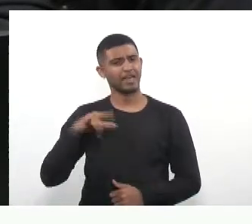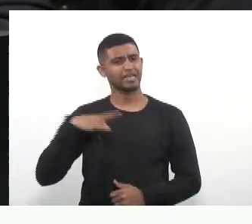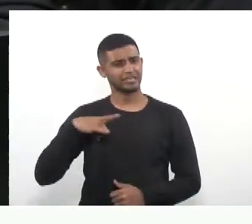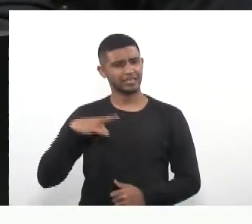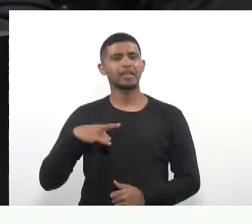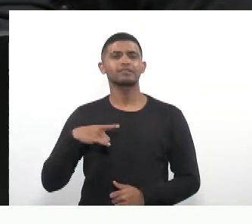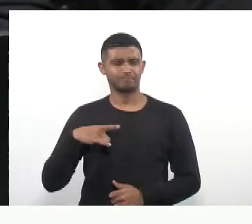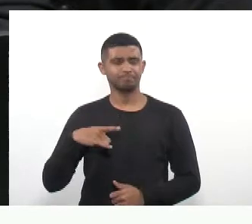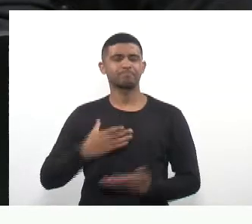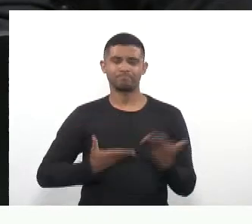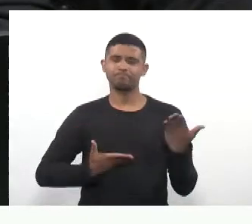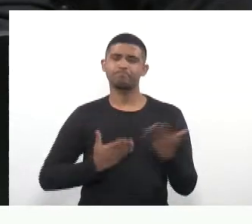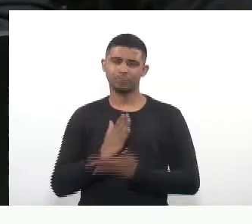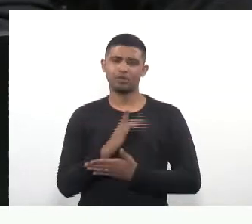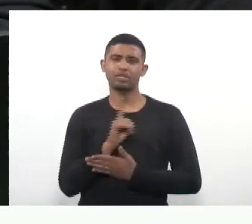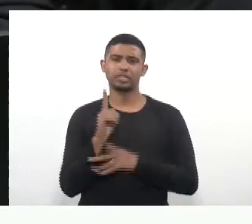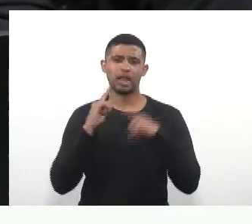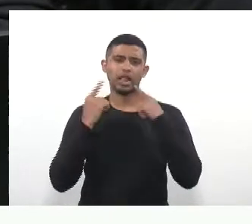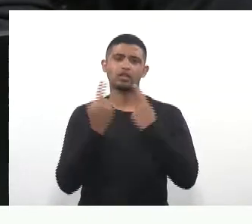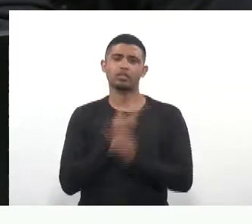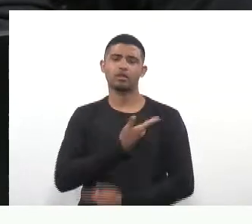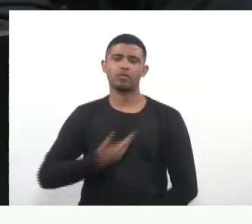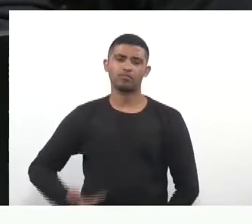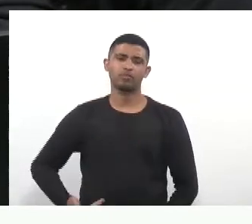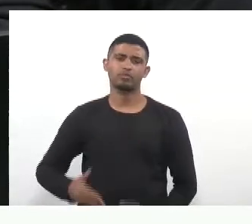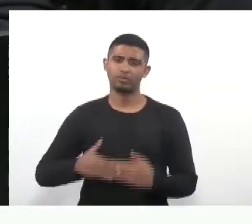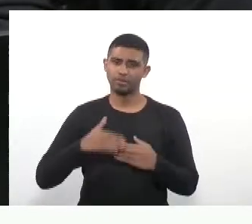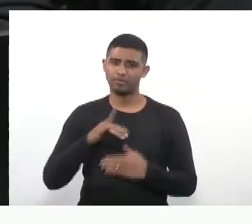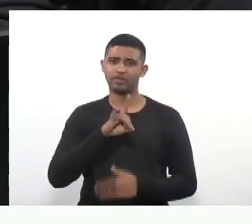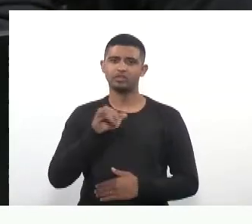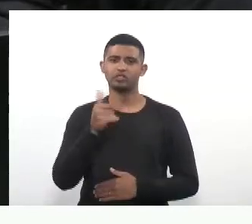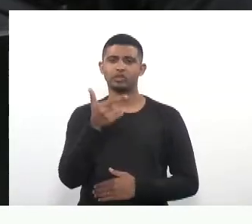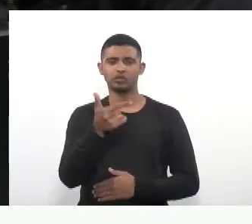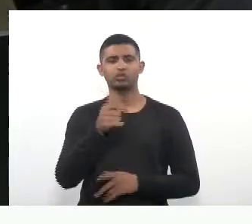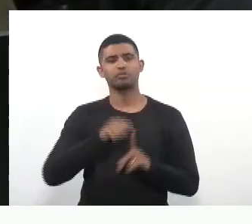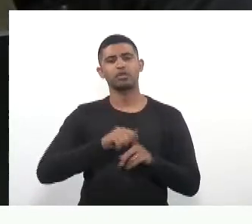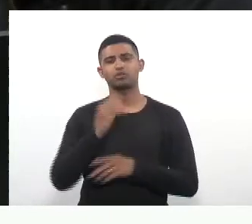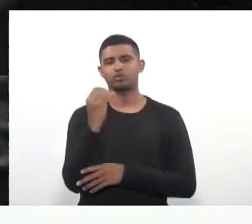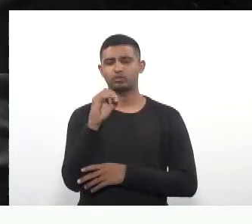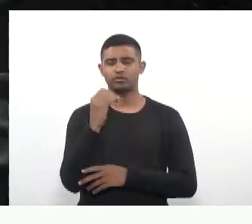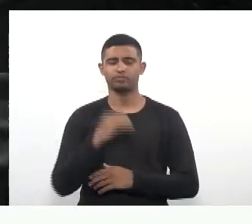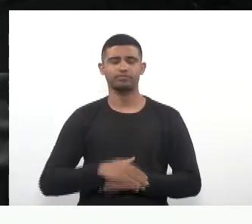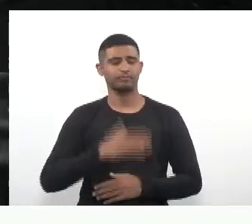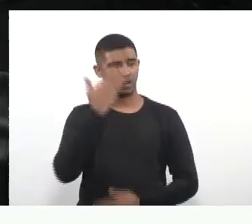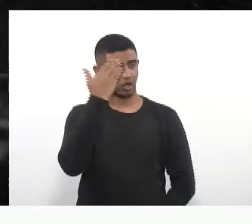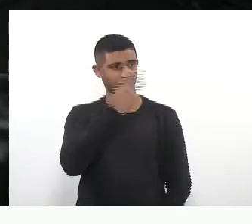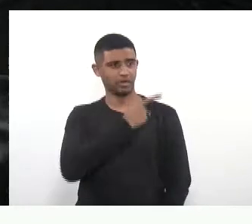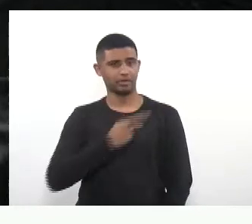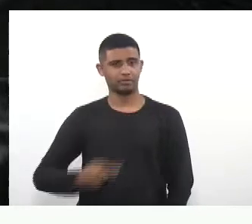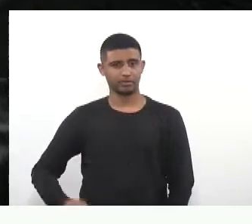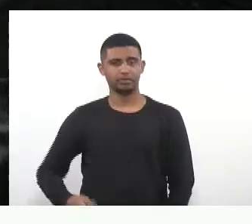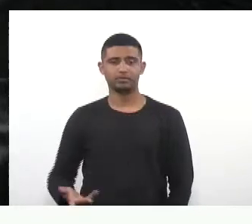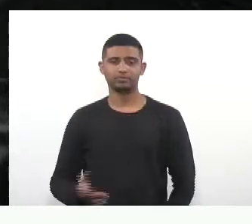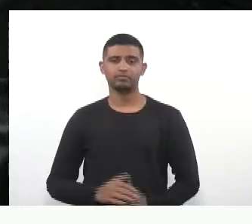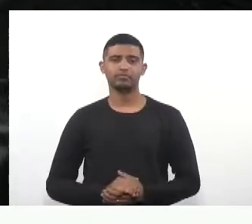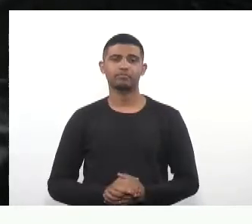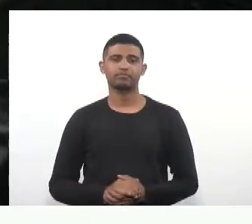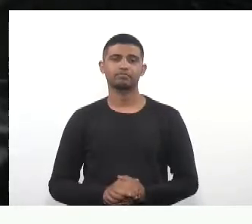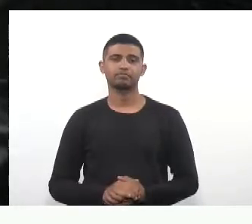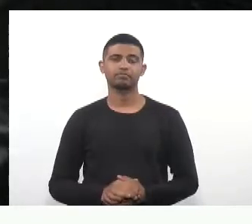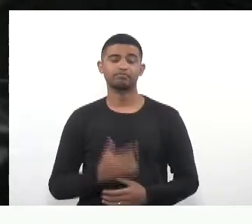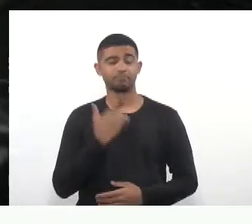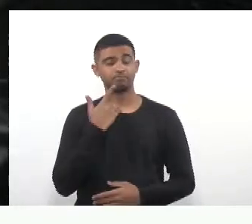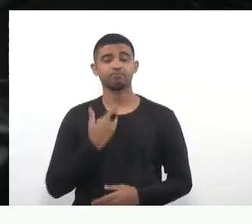aprovação na audiência pública que a gente vai ter dia 2 de outubro. Obrigado, presidente. Assim ficaria, então, mais